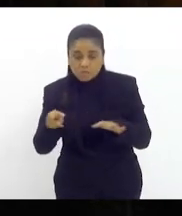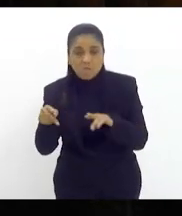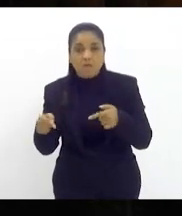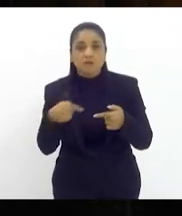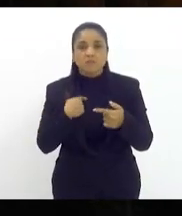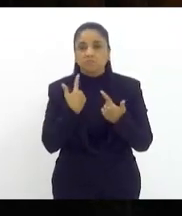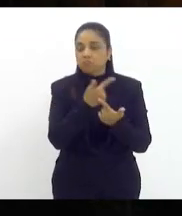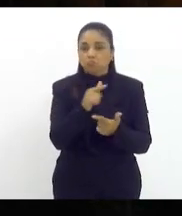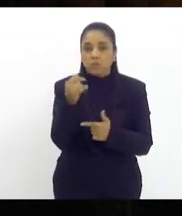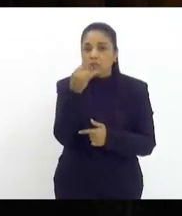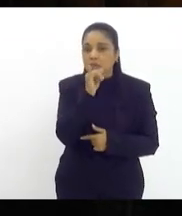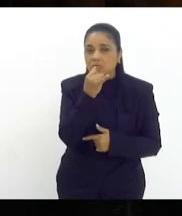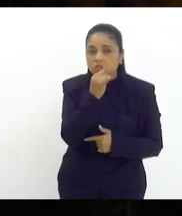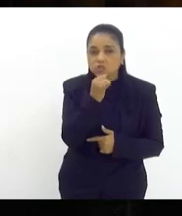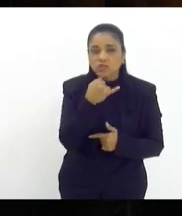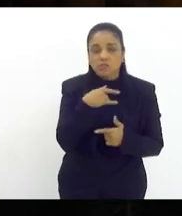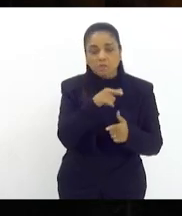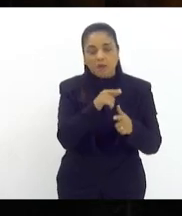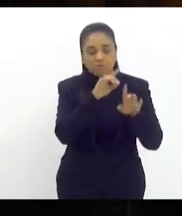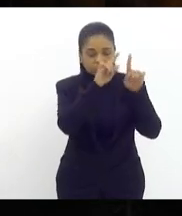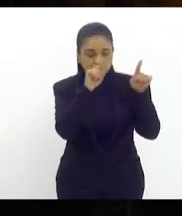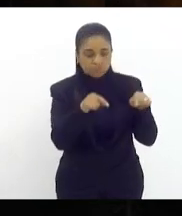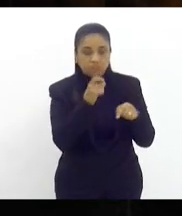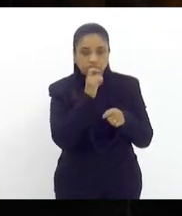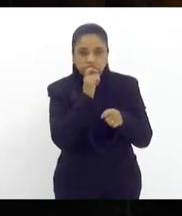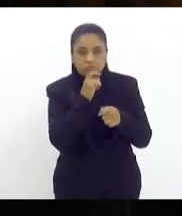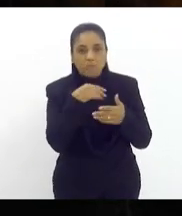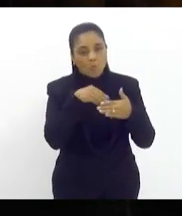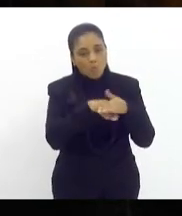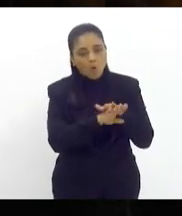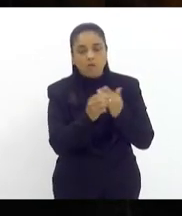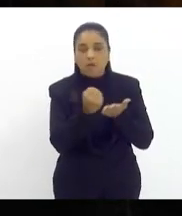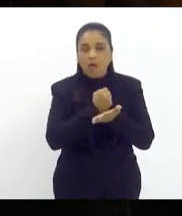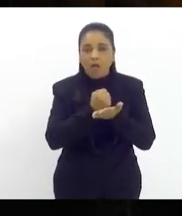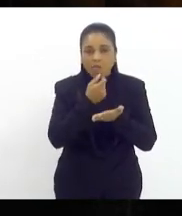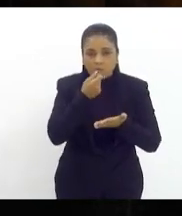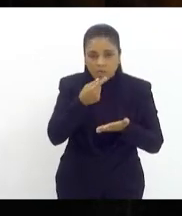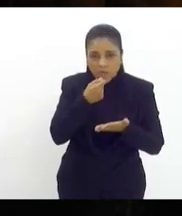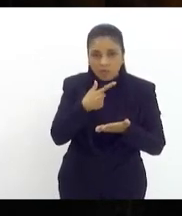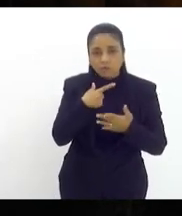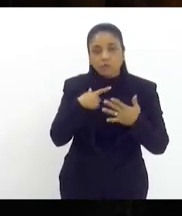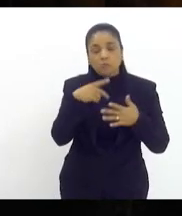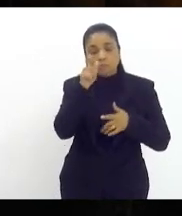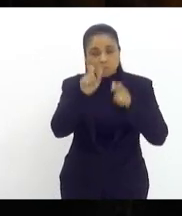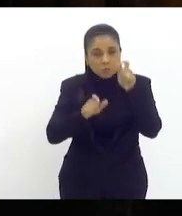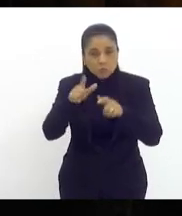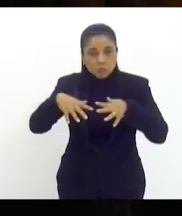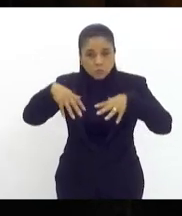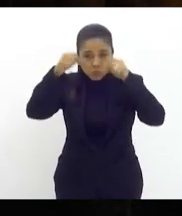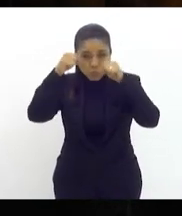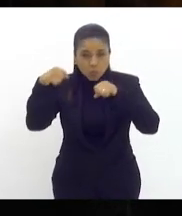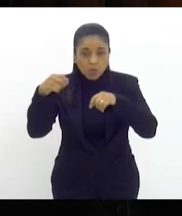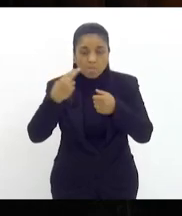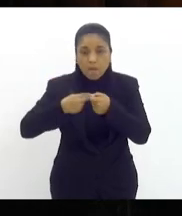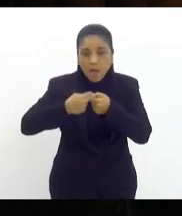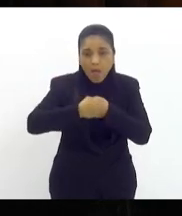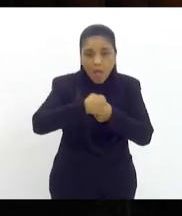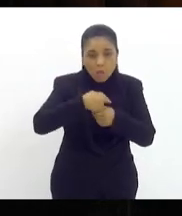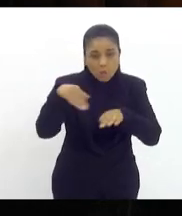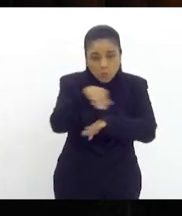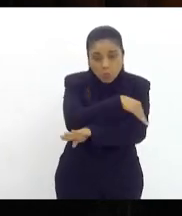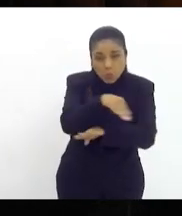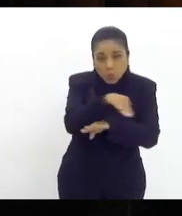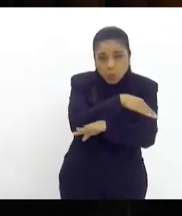não terem energia na sua casa para poder conservar que deixa as pessoas no escuro trazerem segurança para vários bairros e comunidades